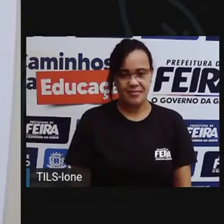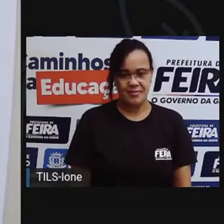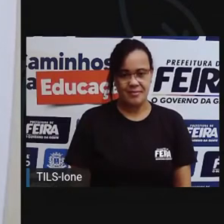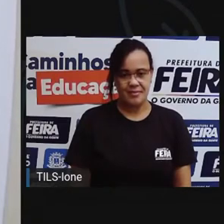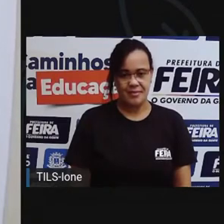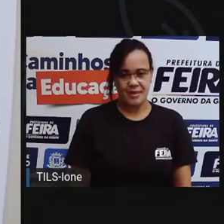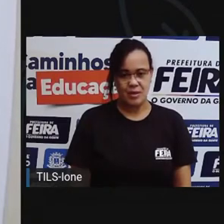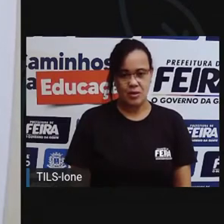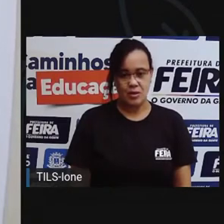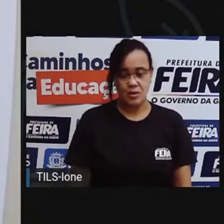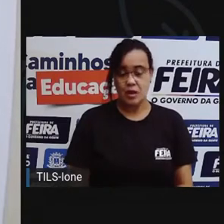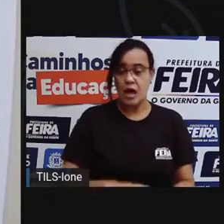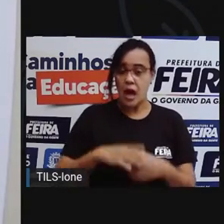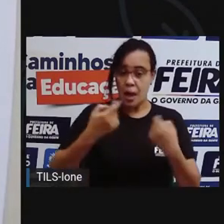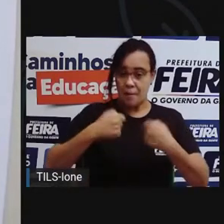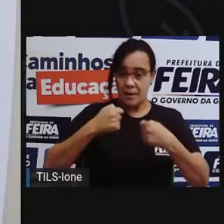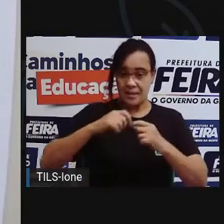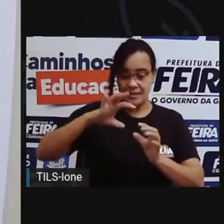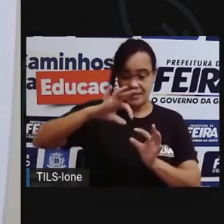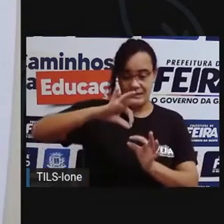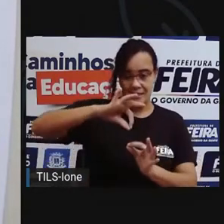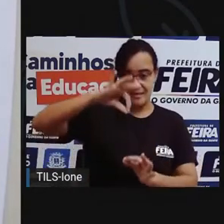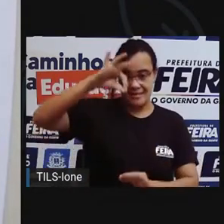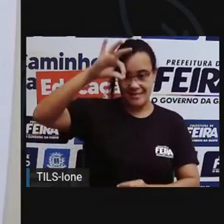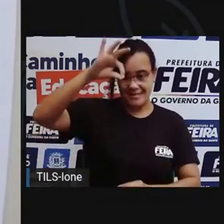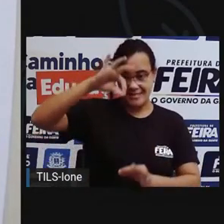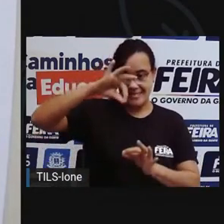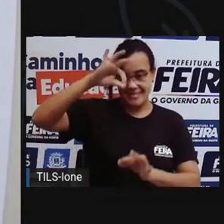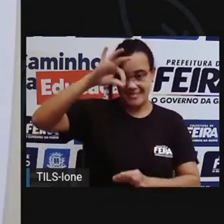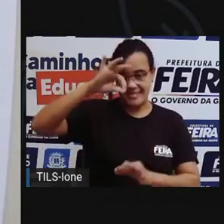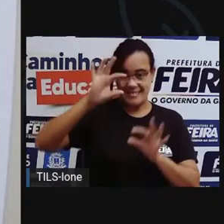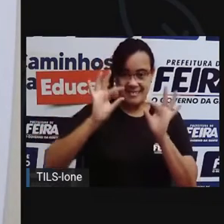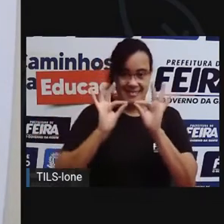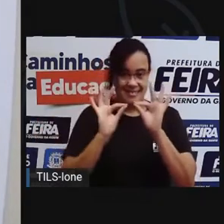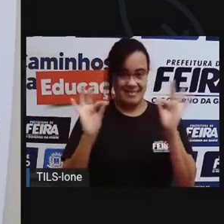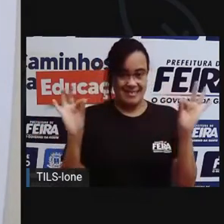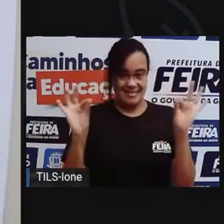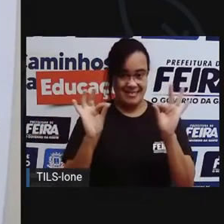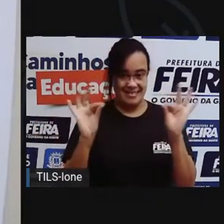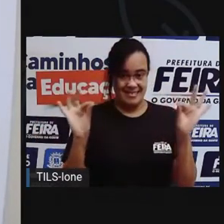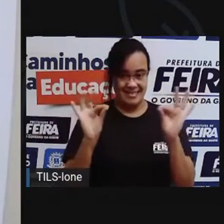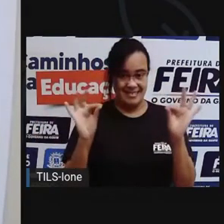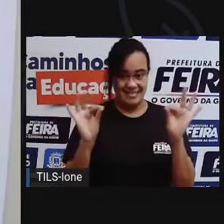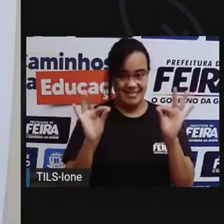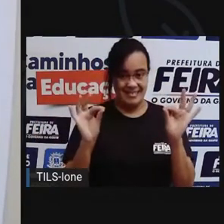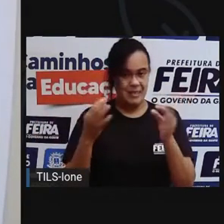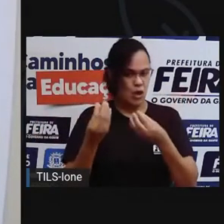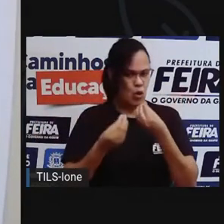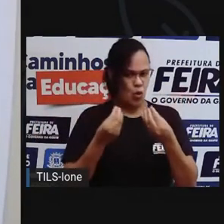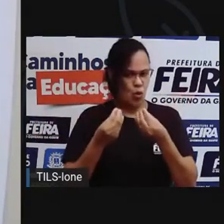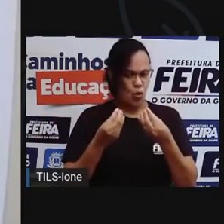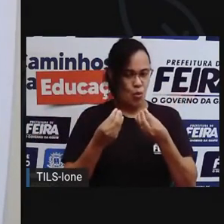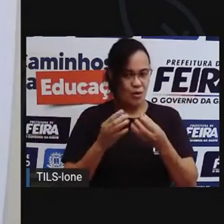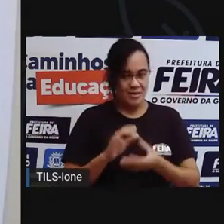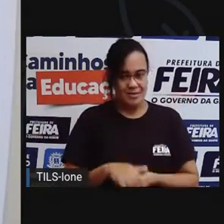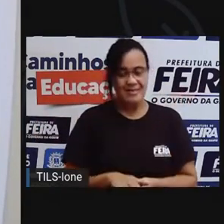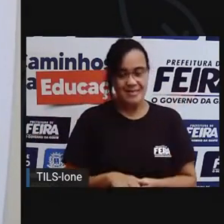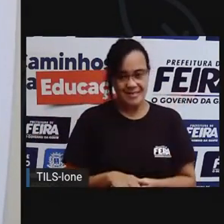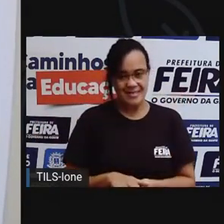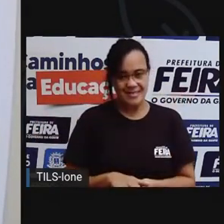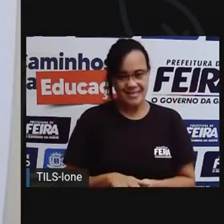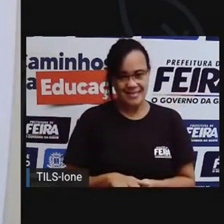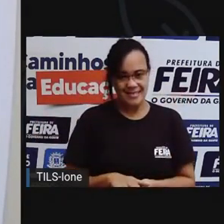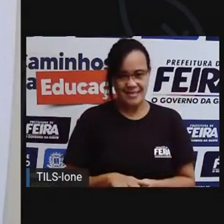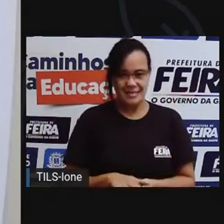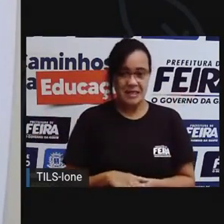E a gente vai ter que medir as nossas fitinhas, tá, meninada? Para não ficar aquela fita muito comprida. E aí, se ficar muito comprida,